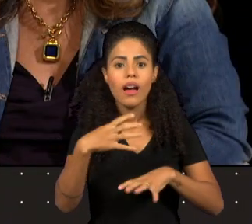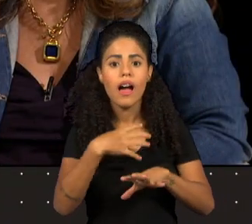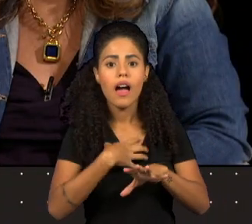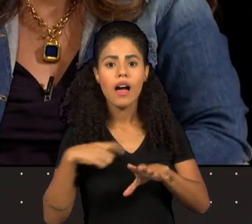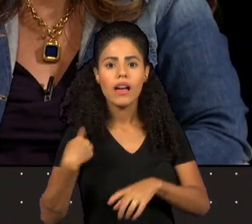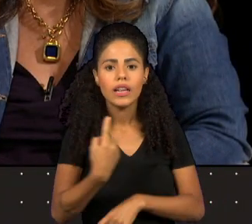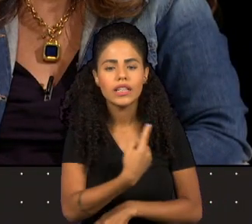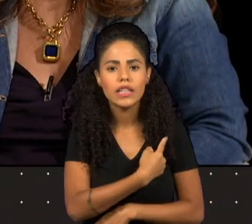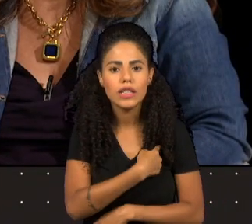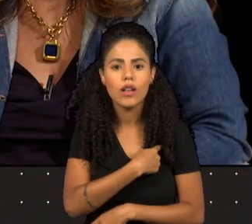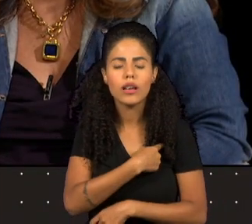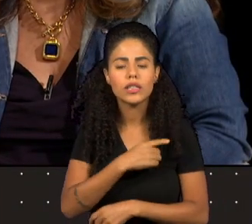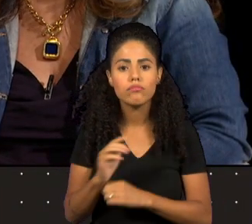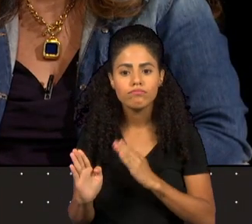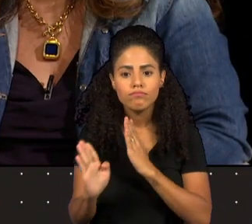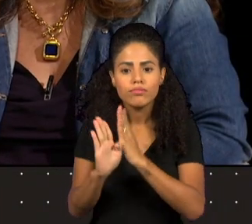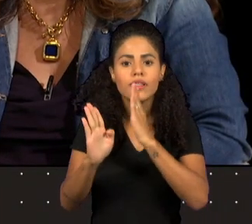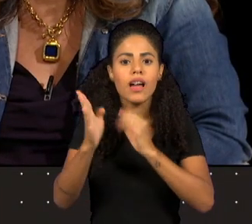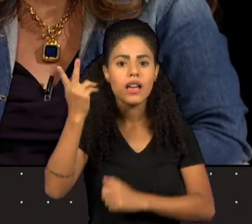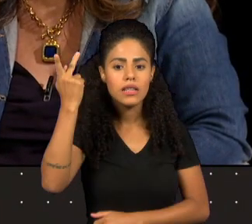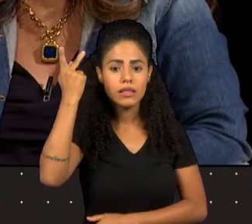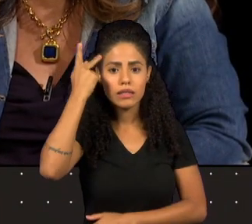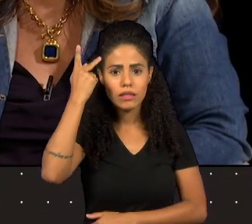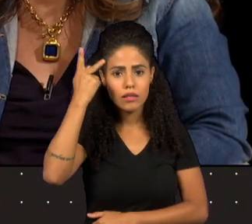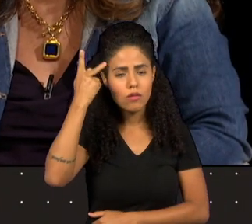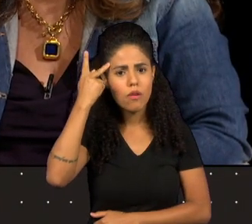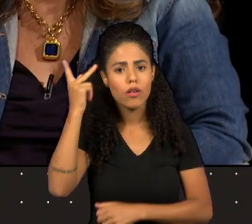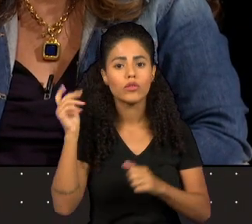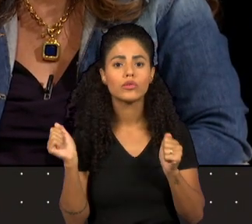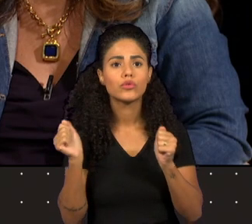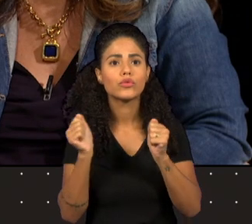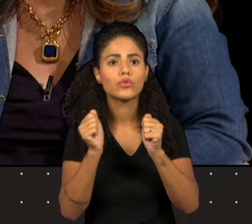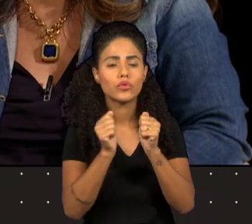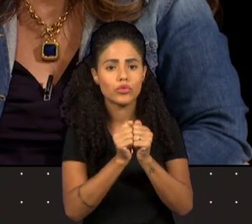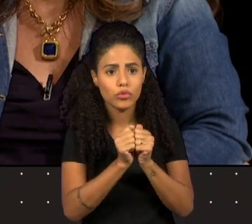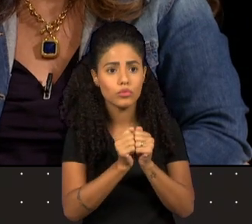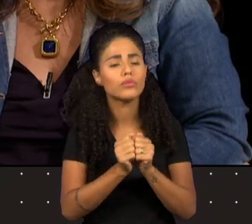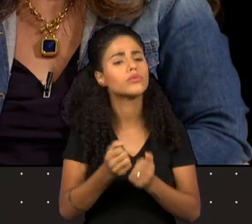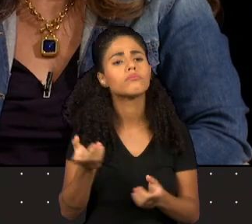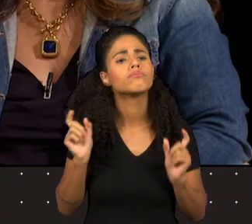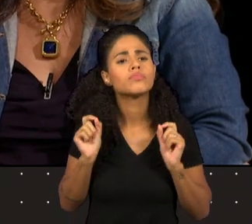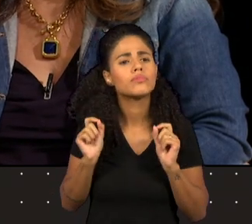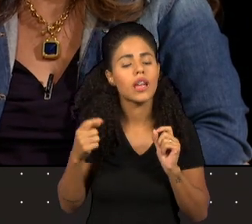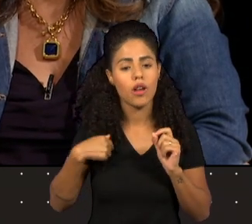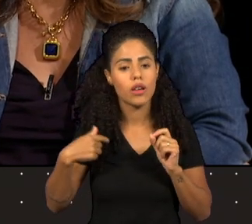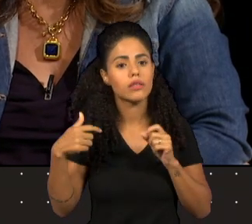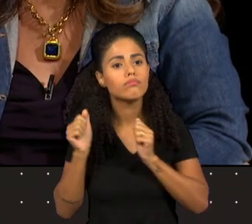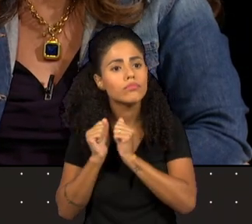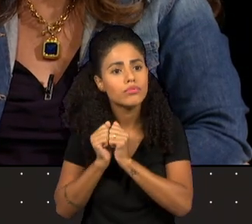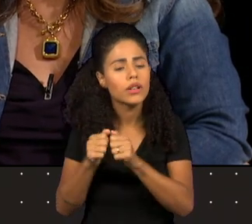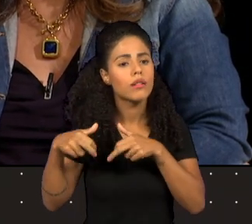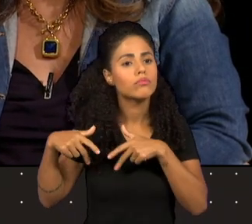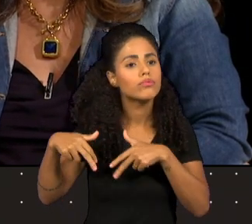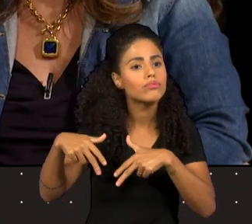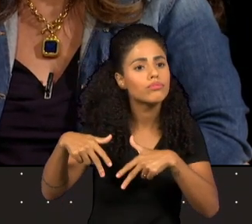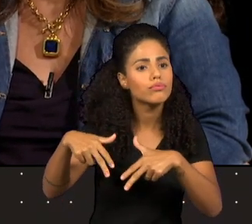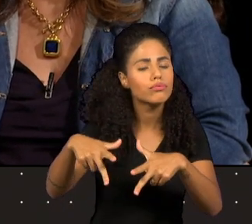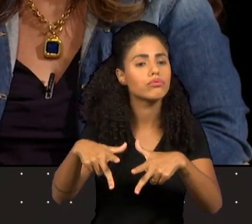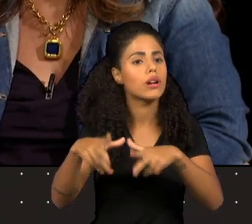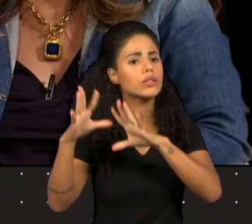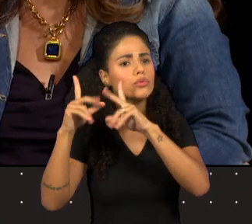nós descobrimos São Paulo juntos, porque nós passeávamos, nós íamos a